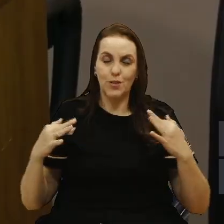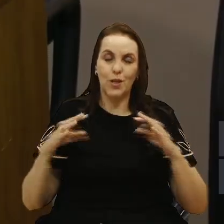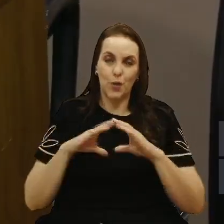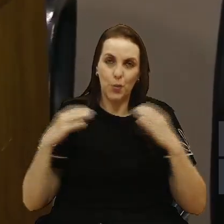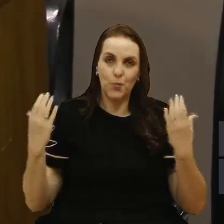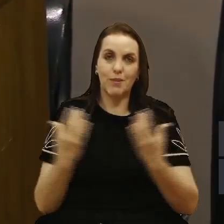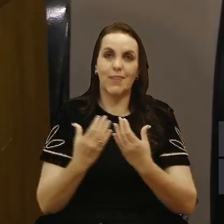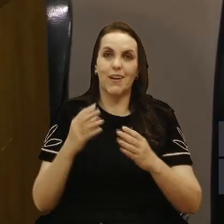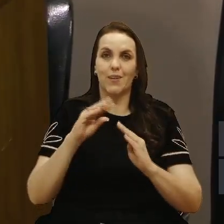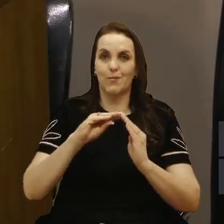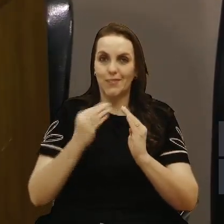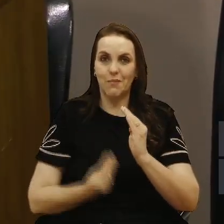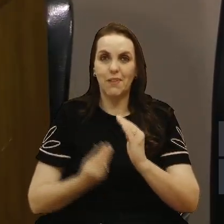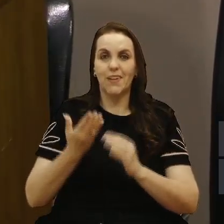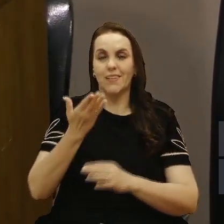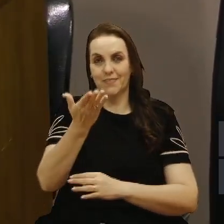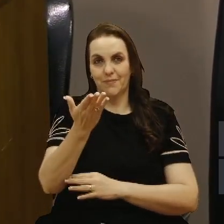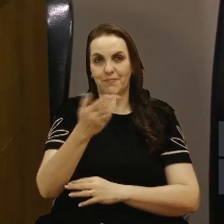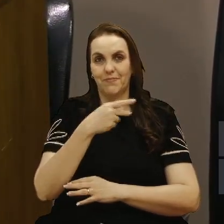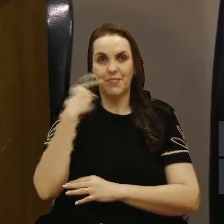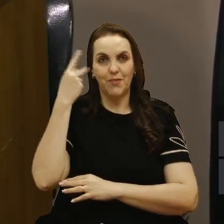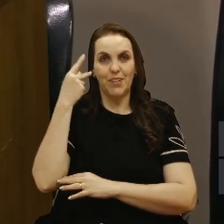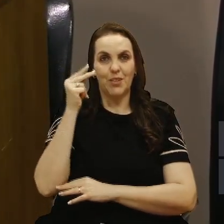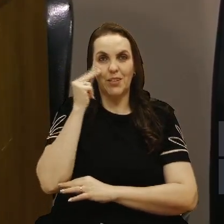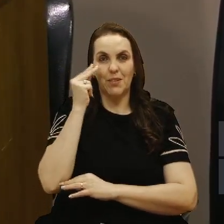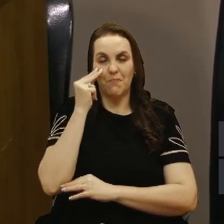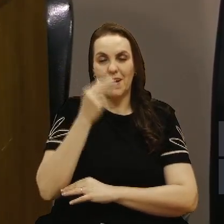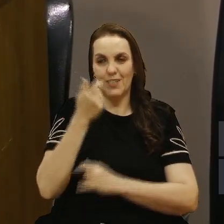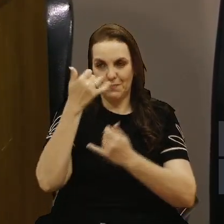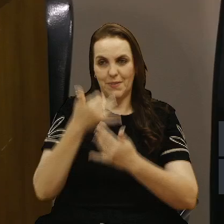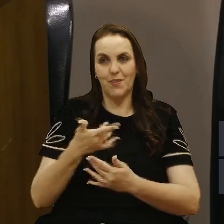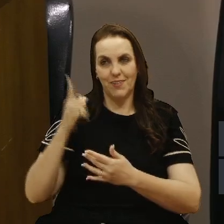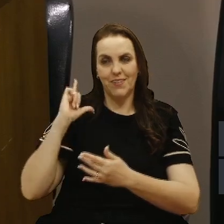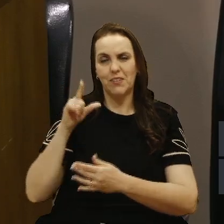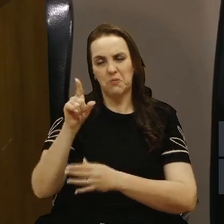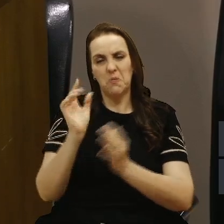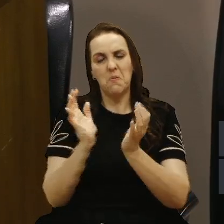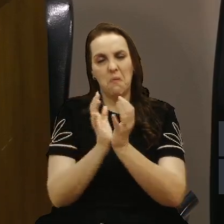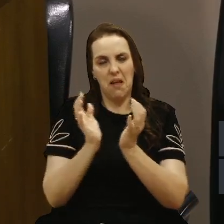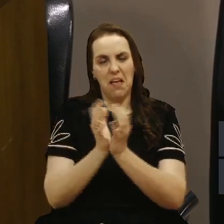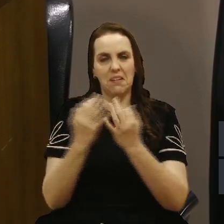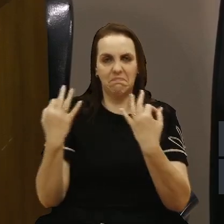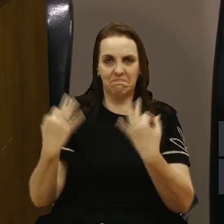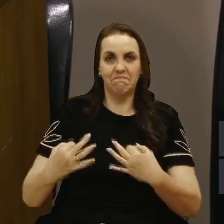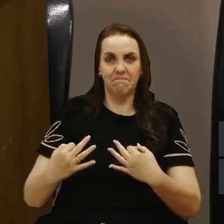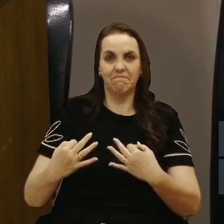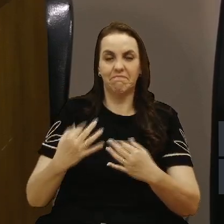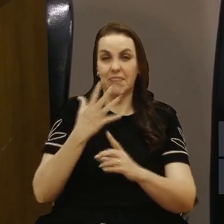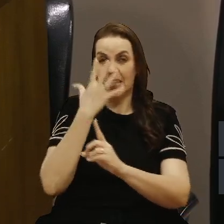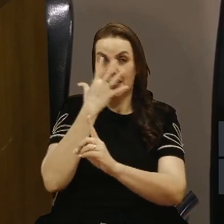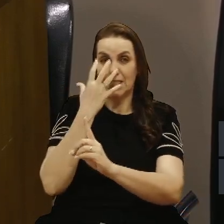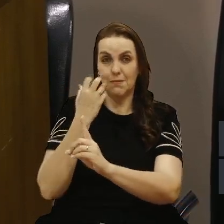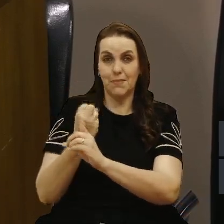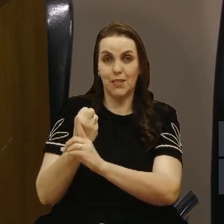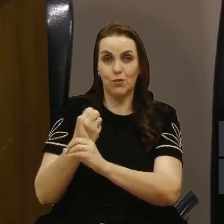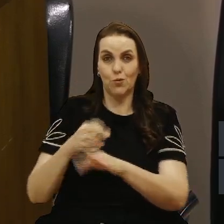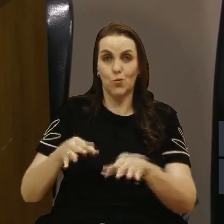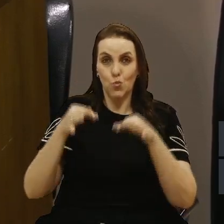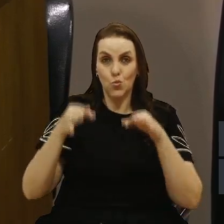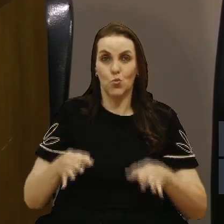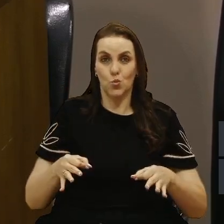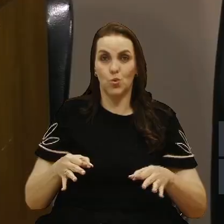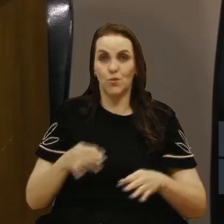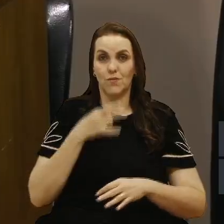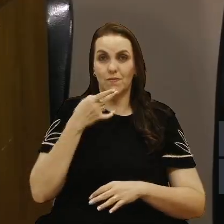né? O senhor, como fala o vereador Libardi, ali, um colega ponderado, né? Inspirador, justo em tudo que fala